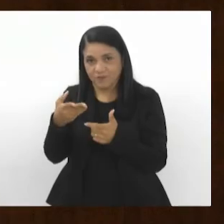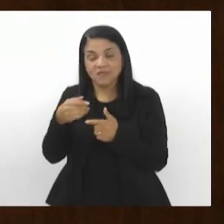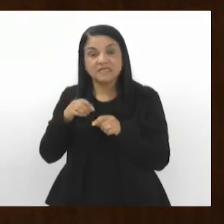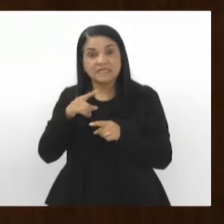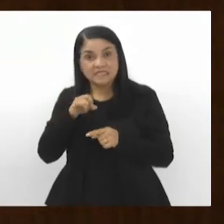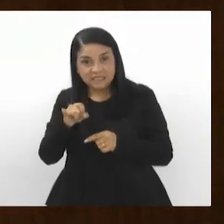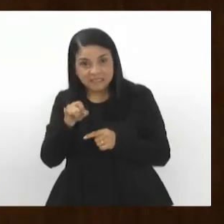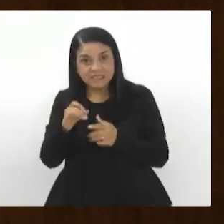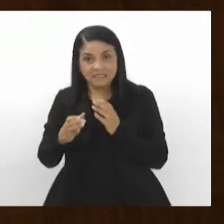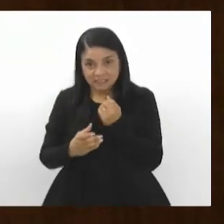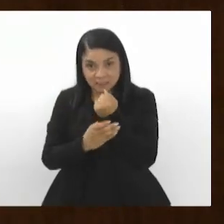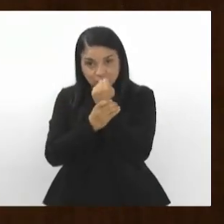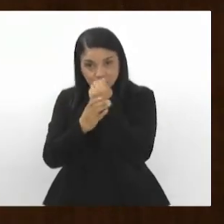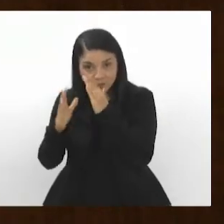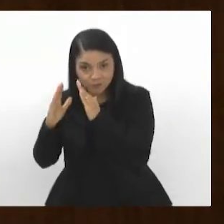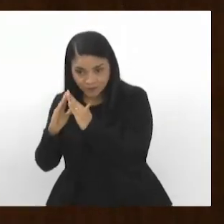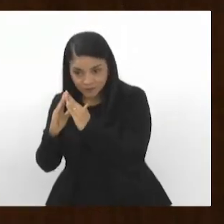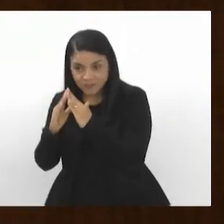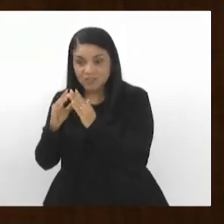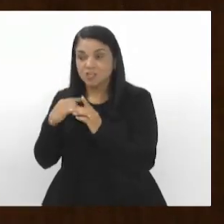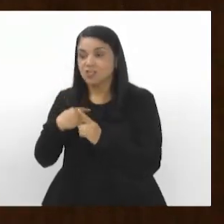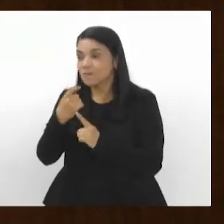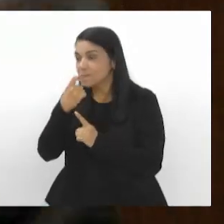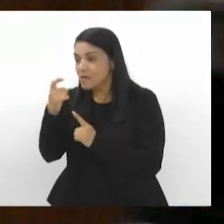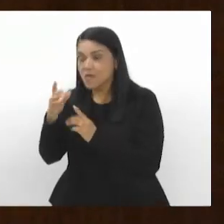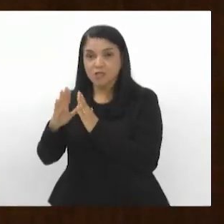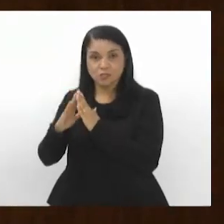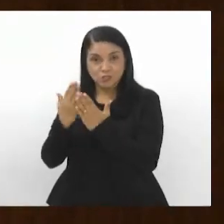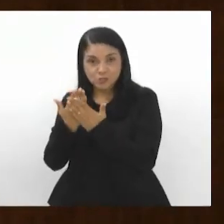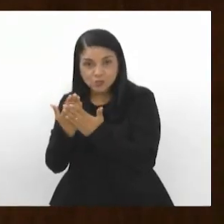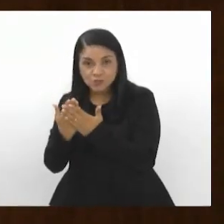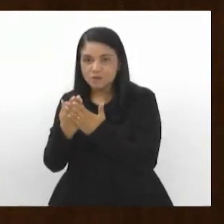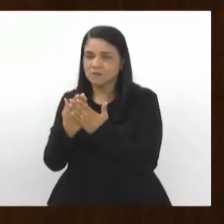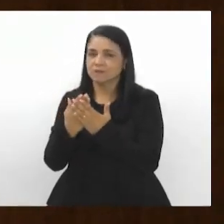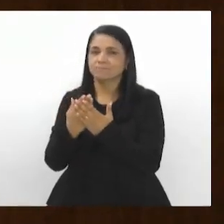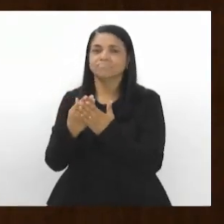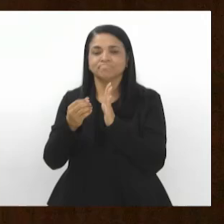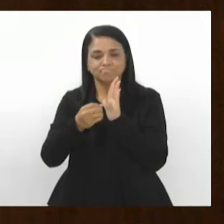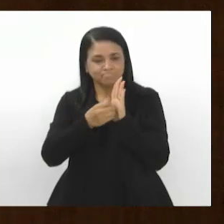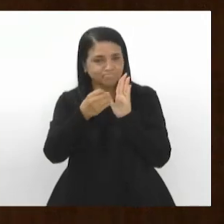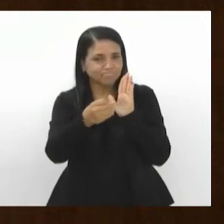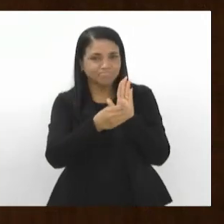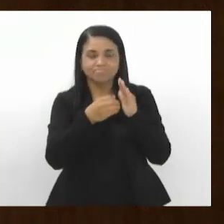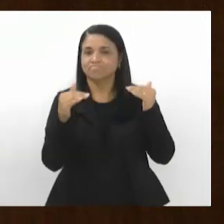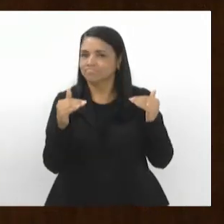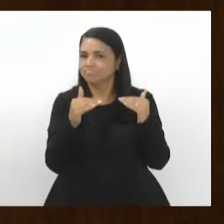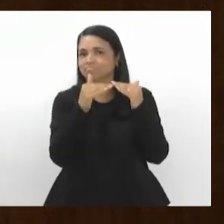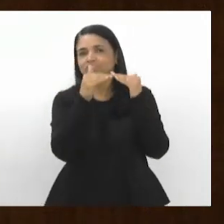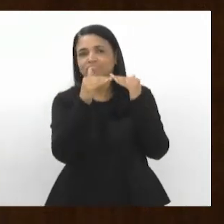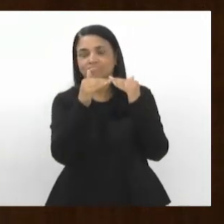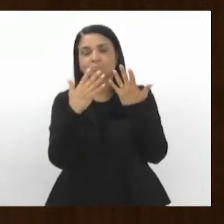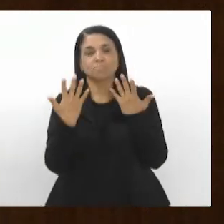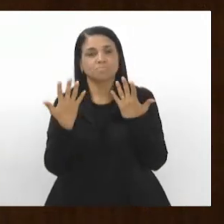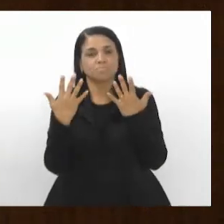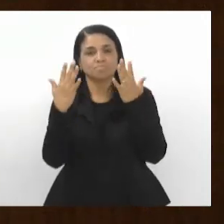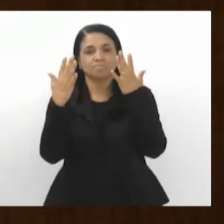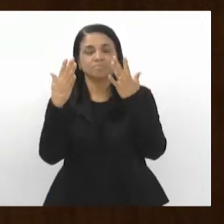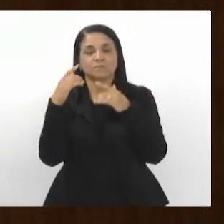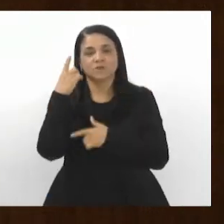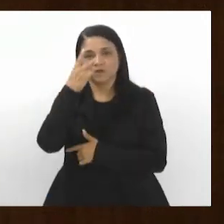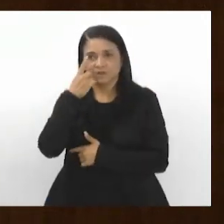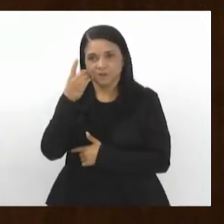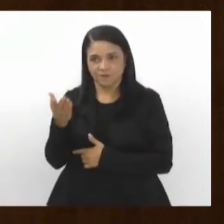para os filhos terem uma escola perto. Portanto, o parecer é amplamente favorável, parabenizando o